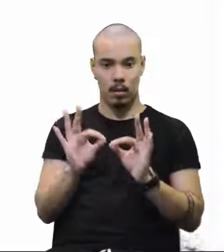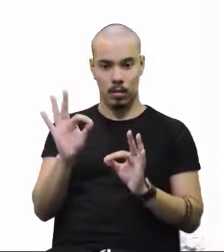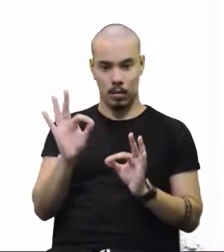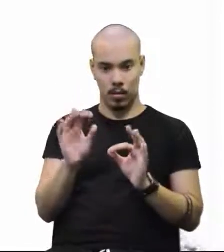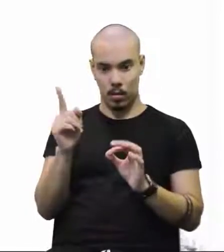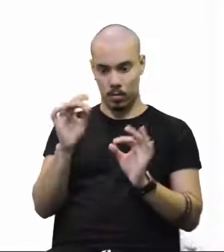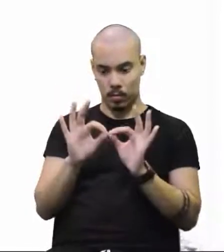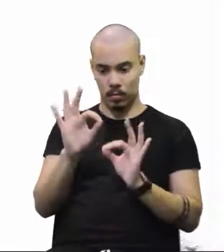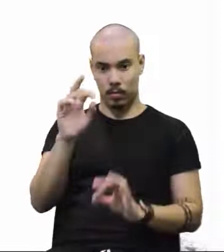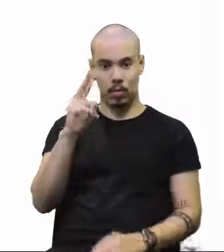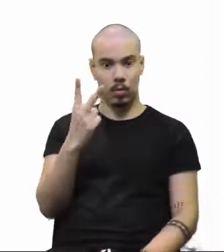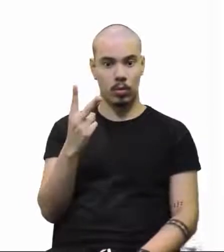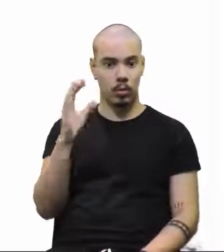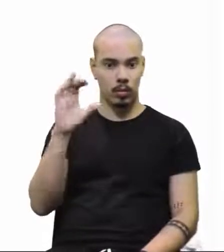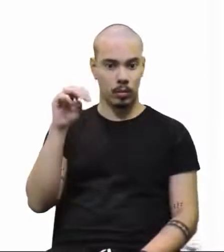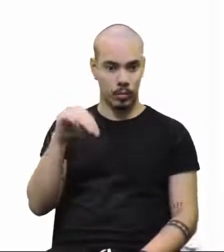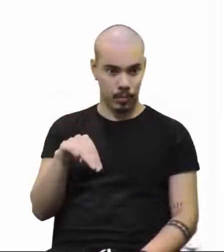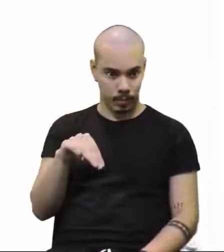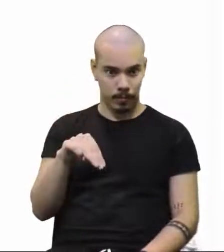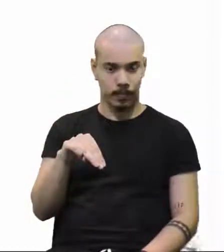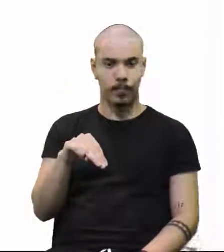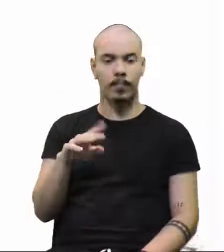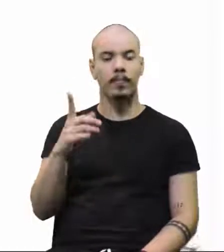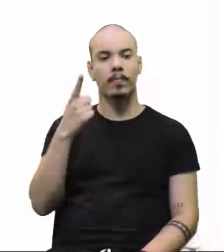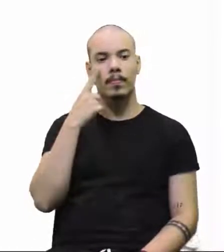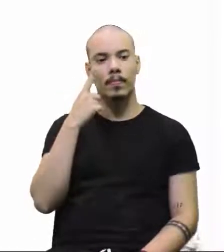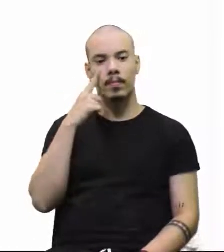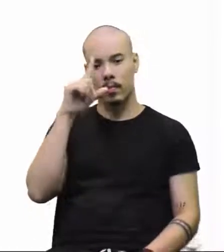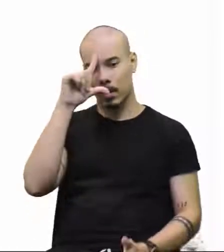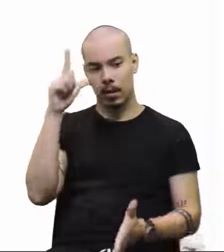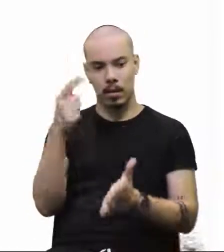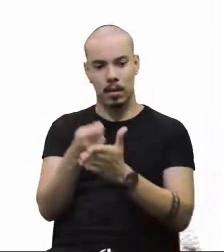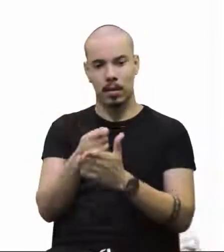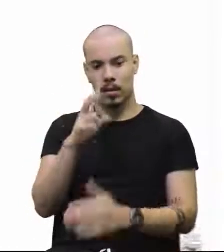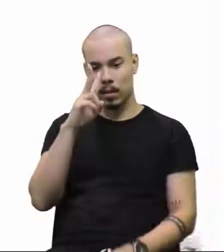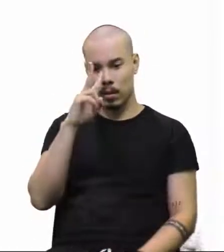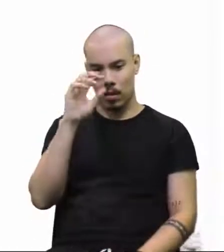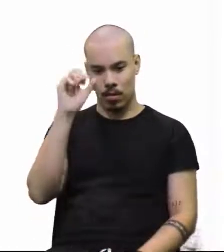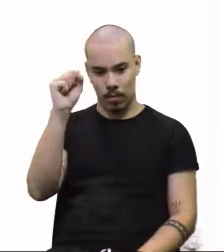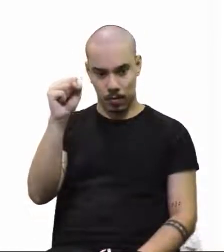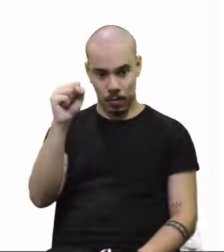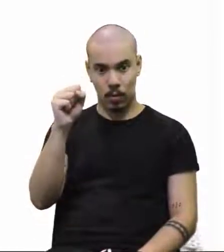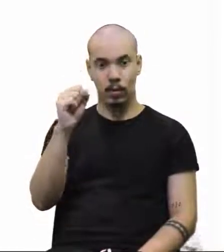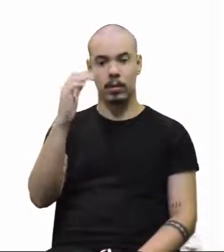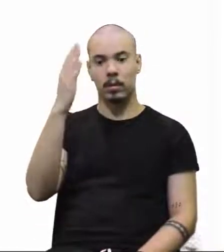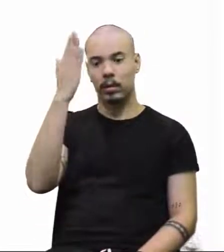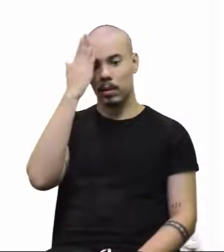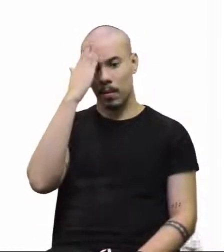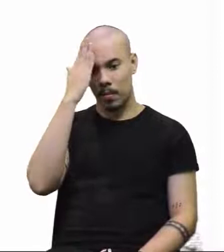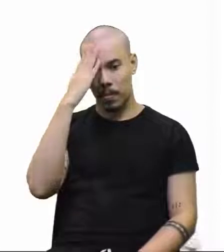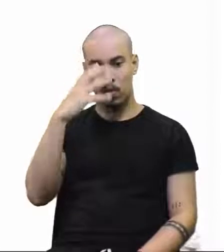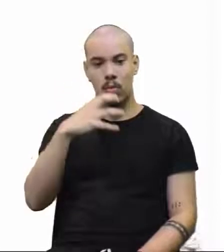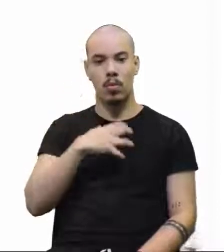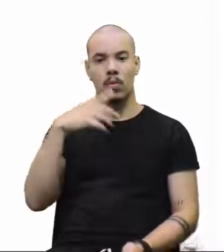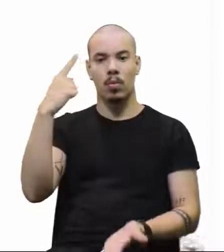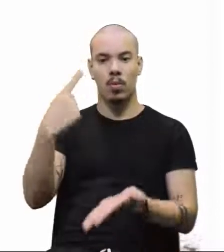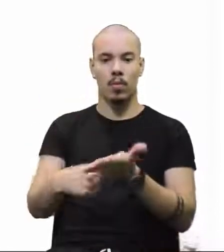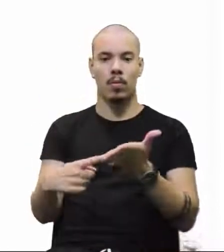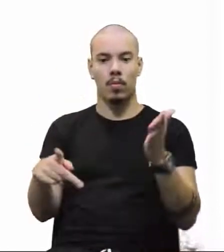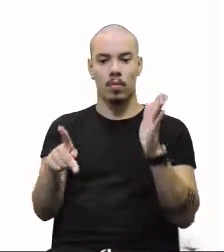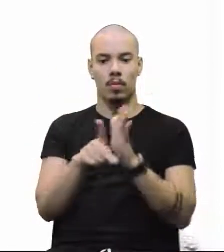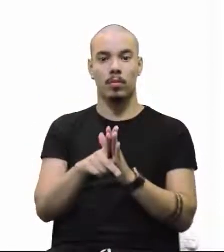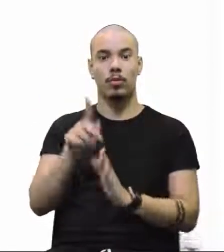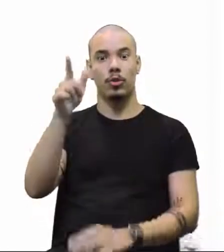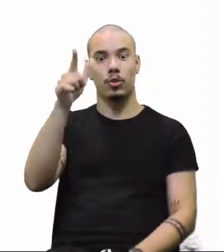Então, olha só. 2 centímetros. Aí você, olha, determine a força eletromotriz induzida e o sentido convencional da corrente. Ó, de